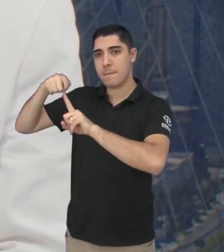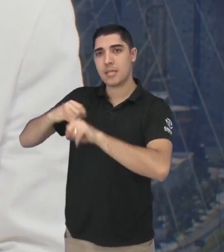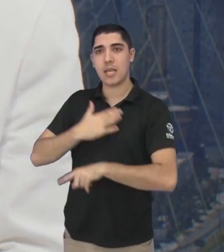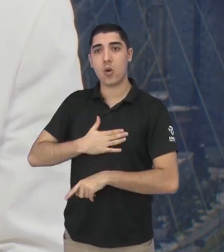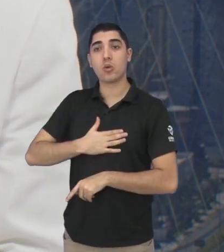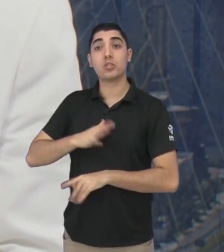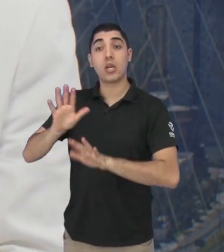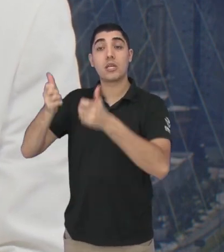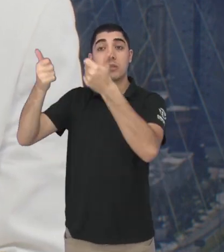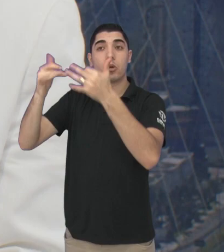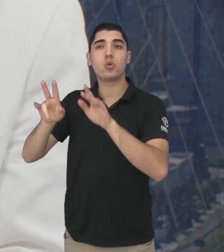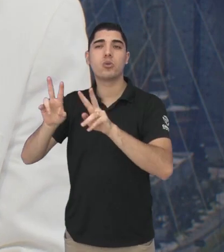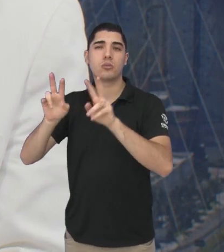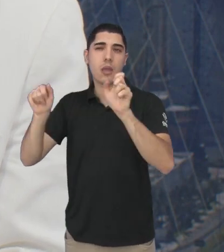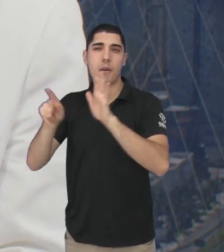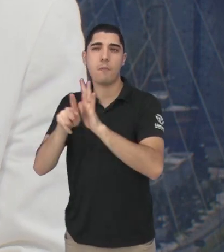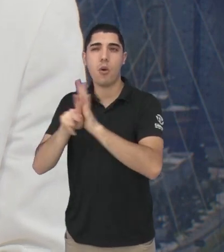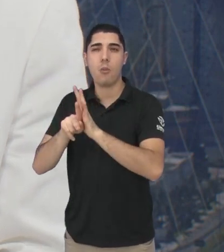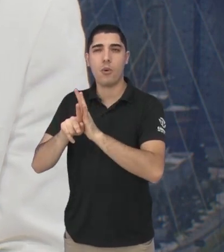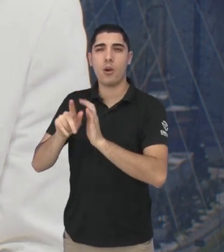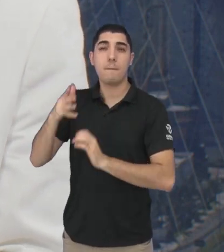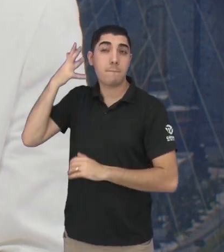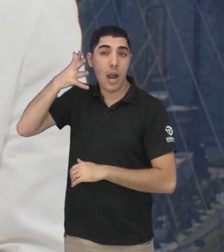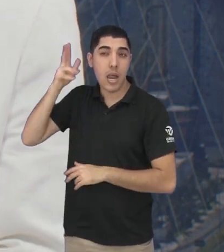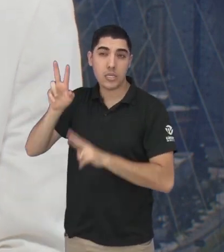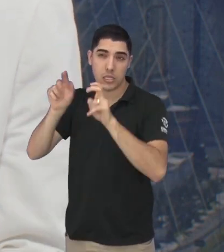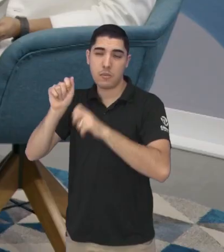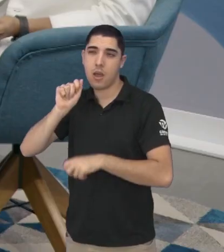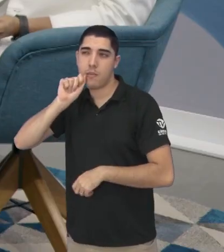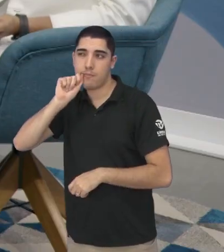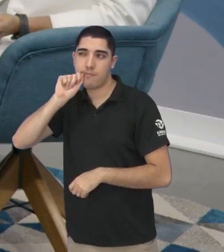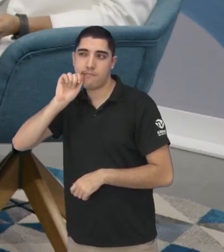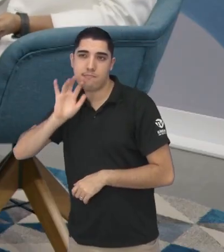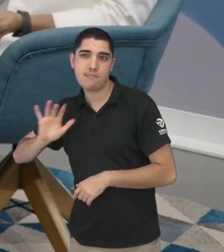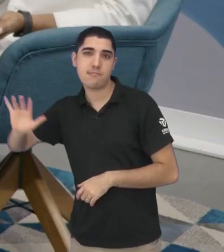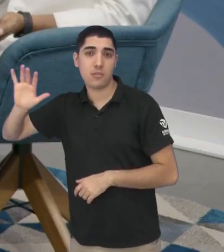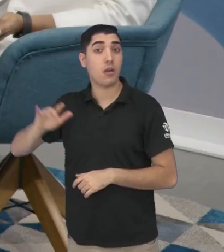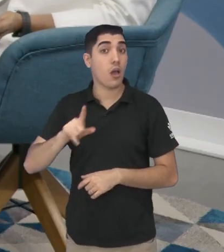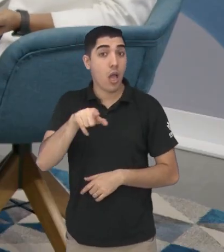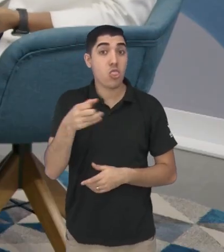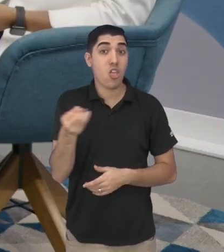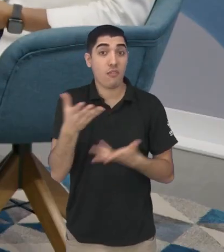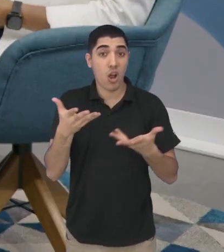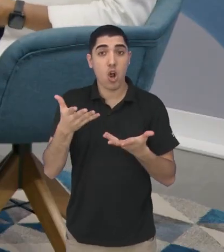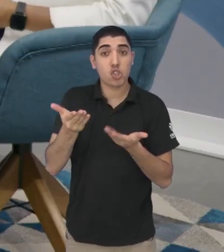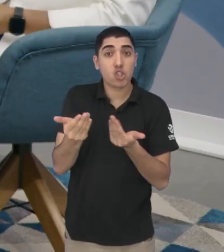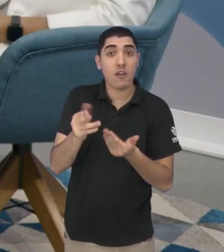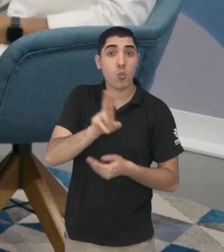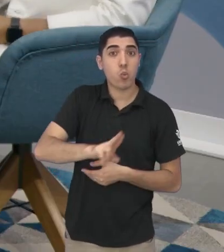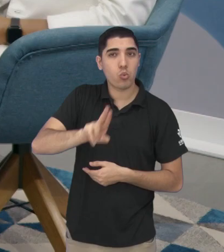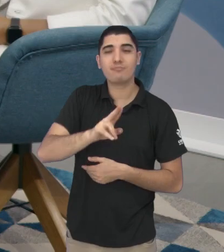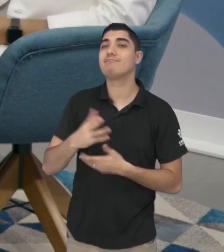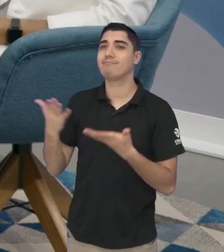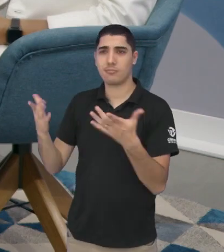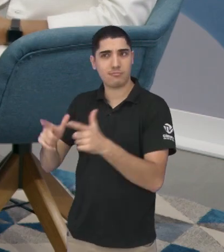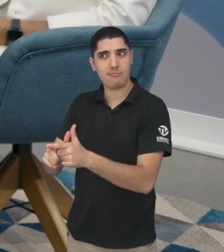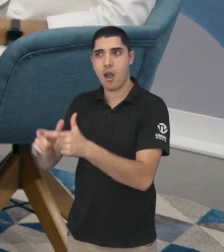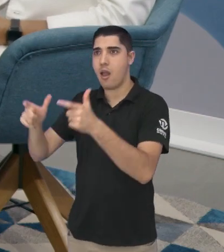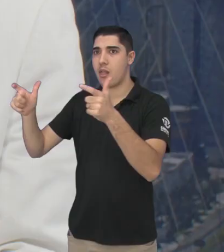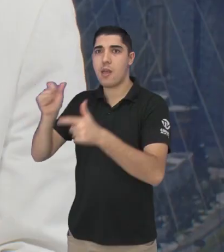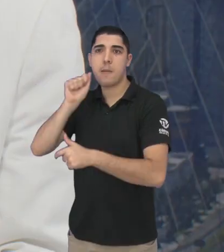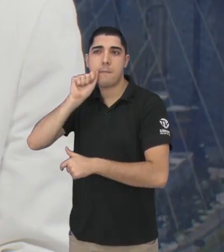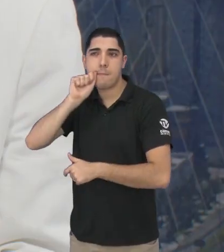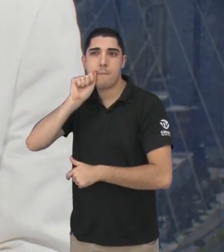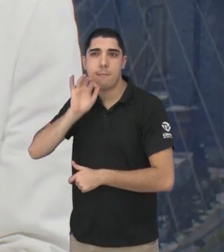uma palestra sobre cigarros eletrônicos. Que é a nova moda também, principalmente entre os jovens, né? Muito! E foi se vinculado em toda a rede